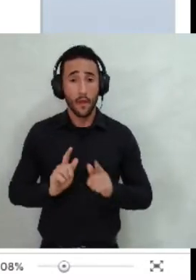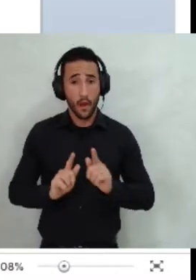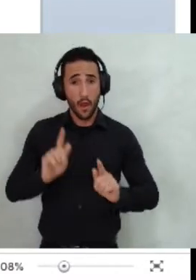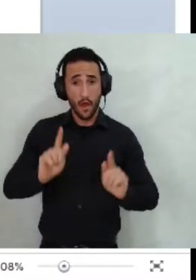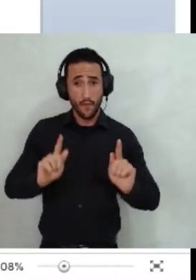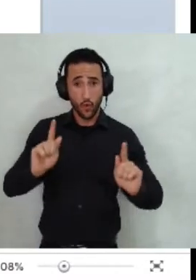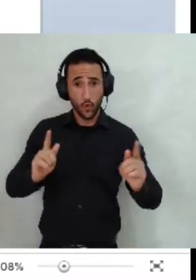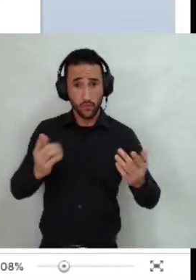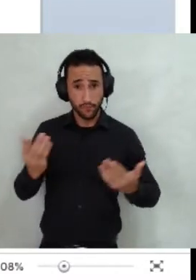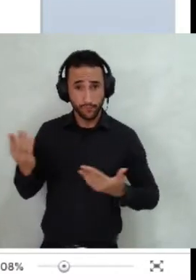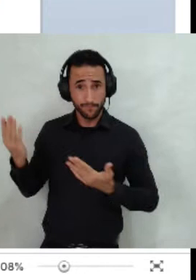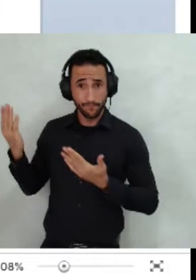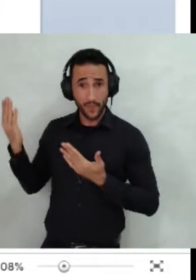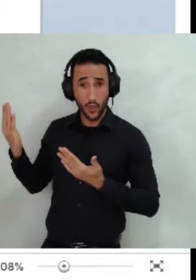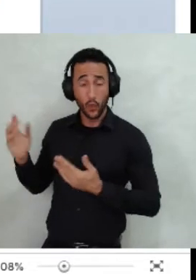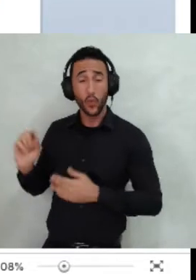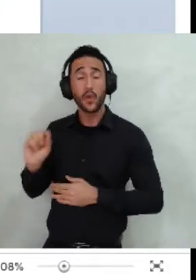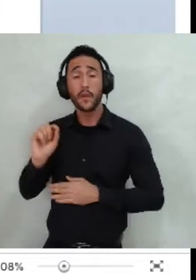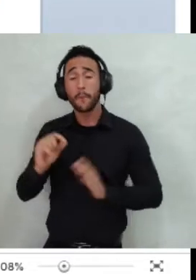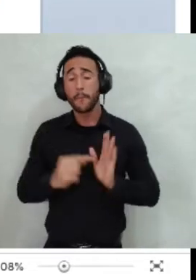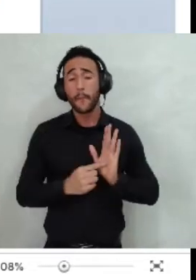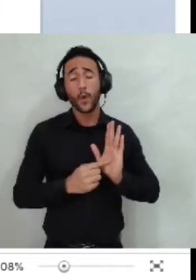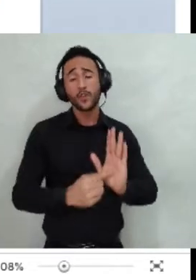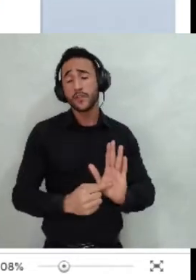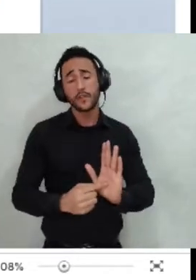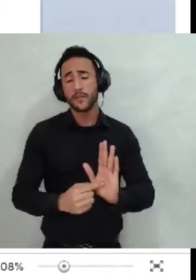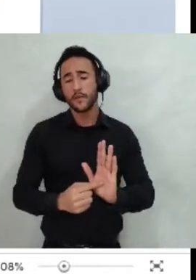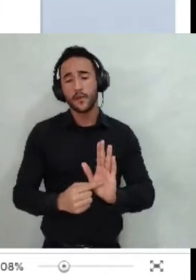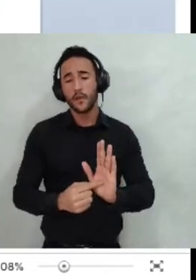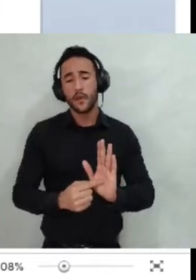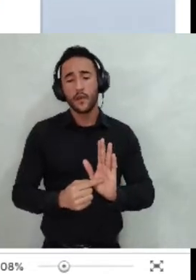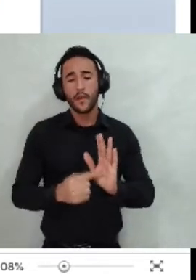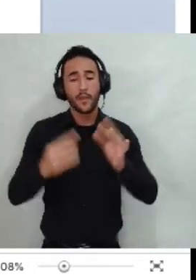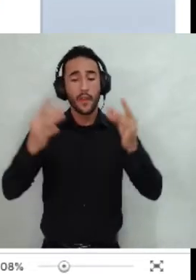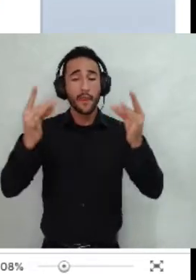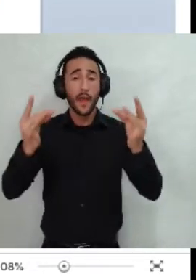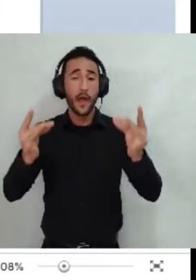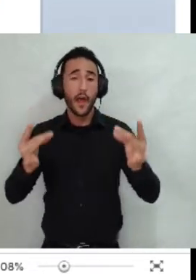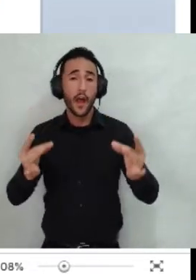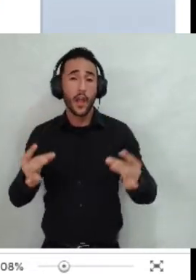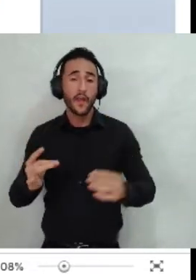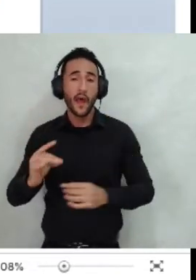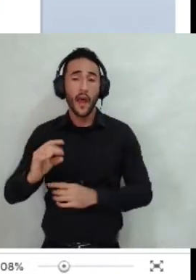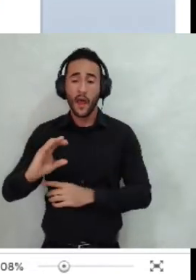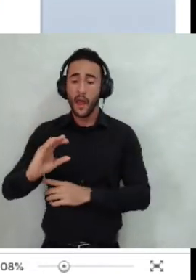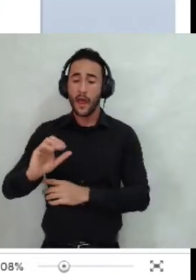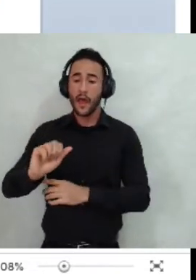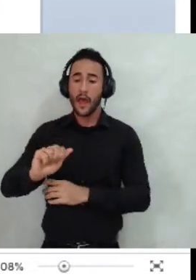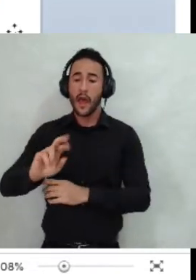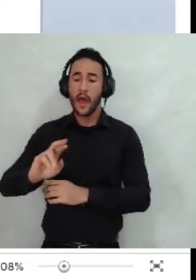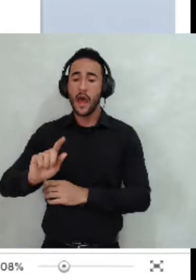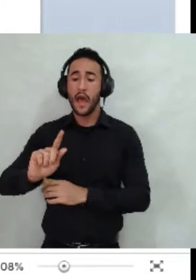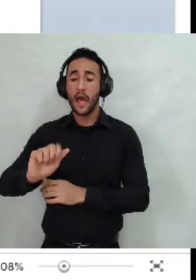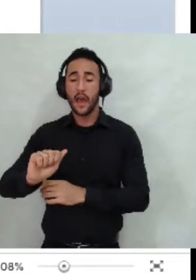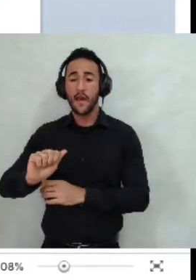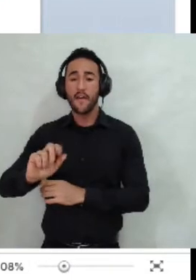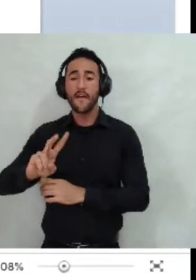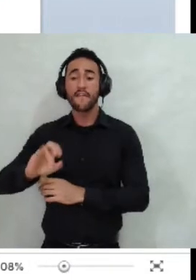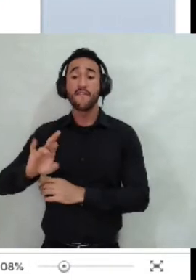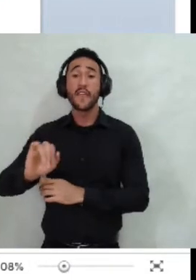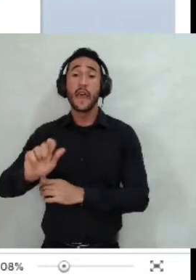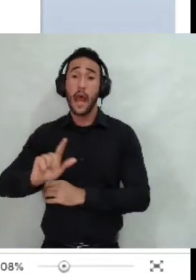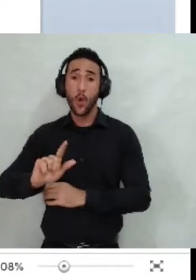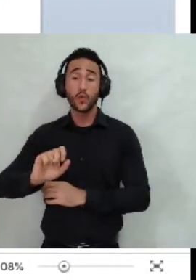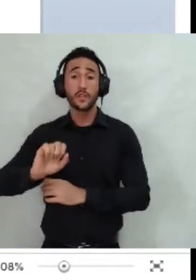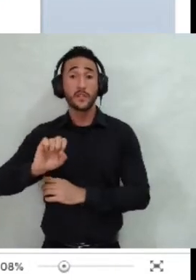vendo um esquema da carga viral em relação à evolução do quadro clínico